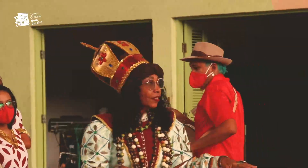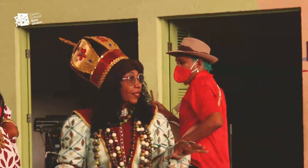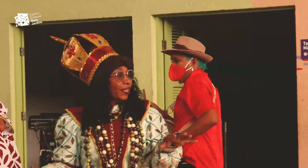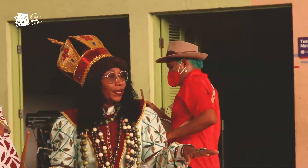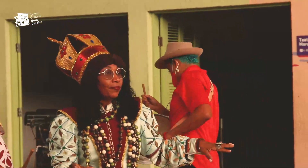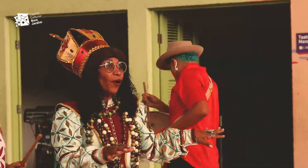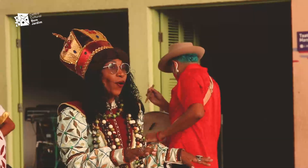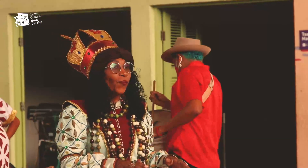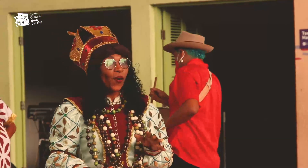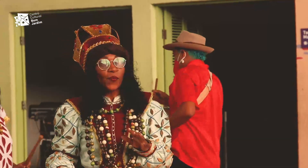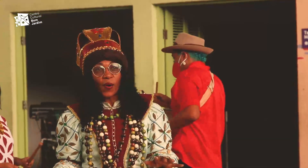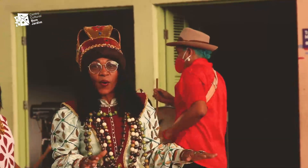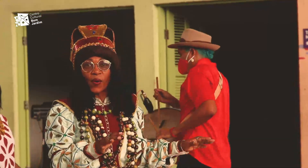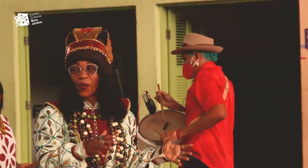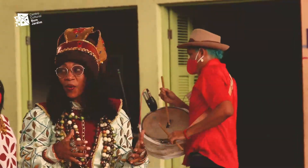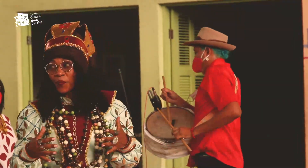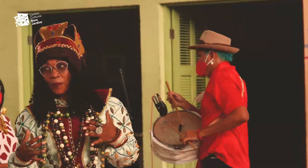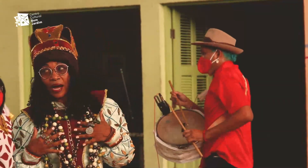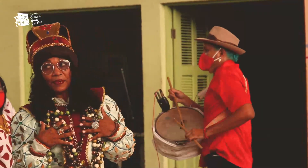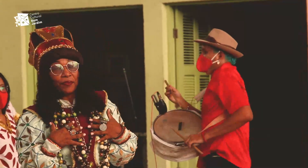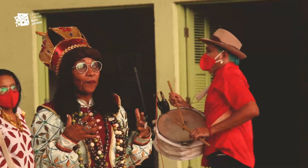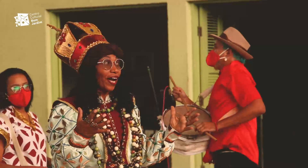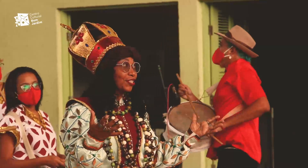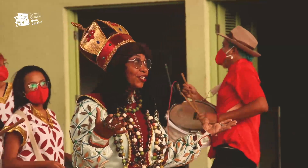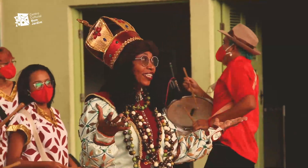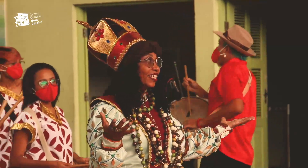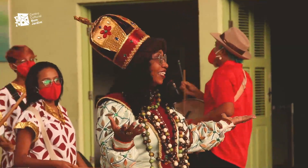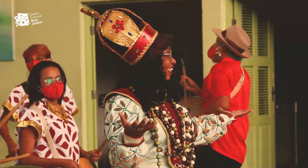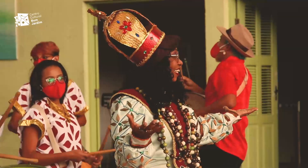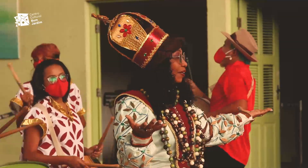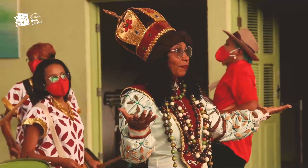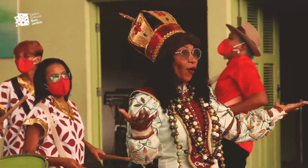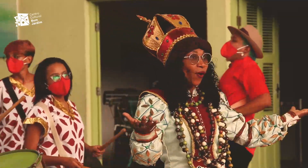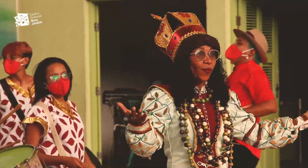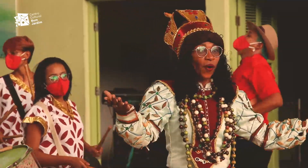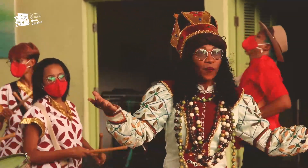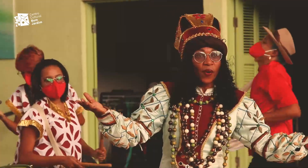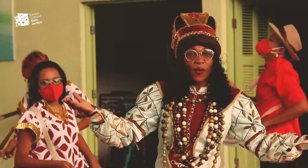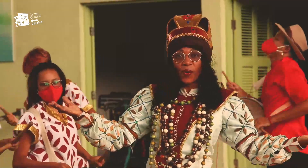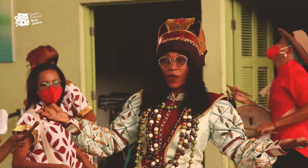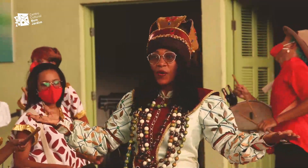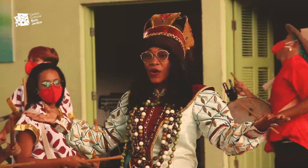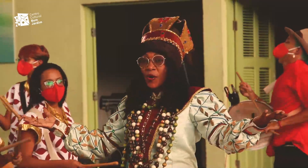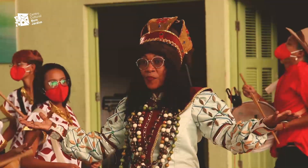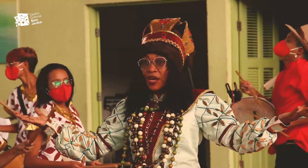jardim. Bom, bom, bom, bom pra mim, bom pra ti. Bom, bom,